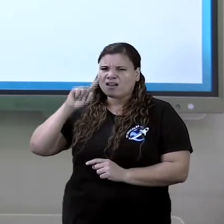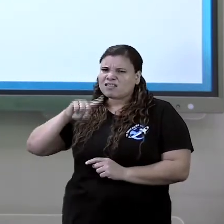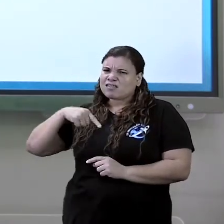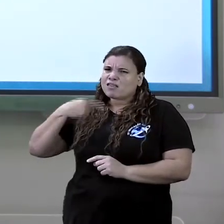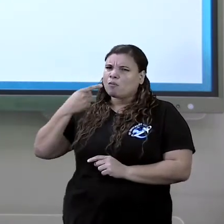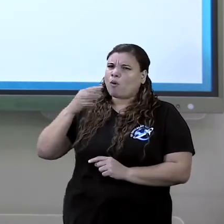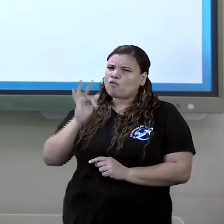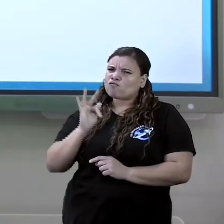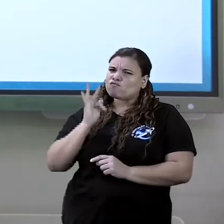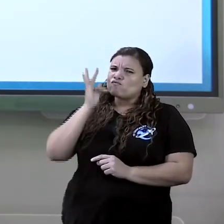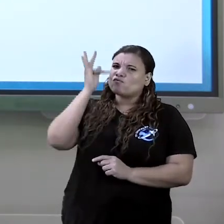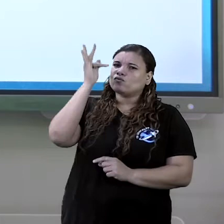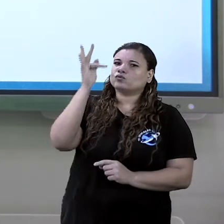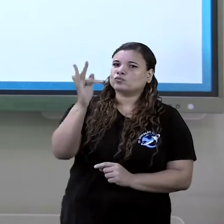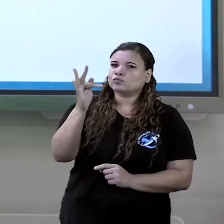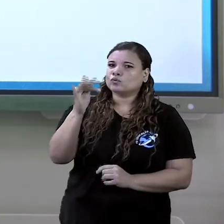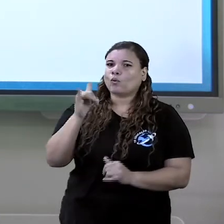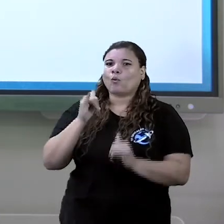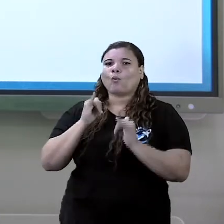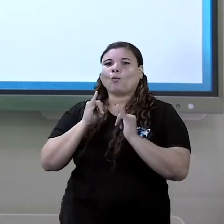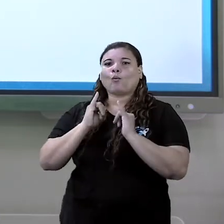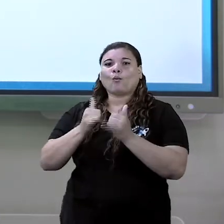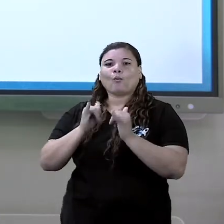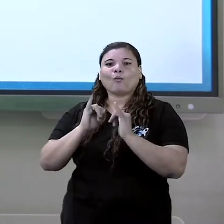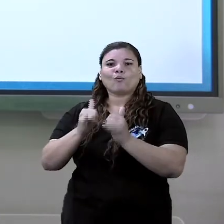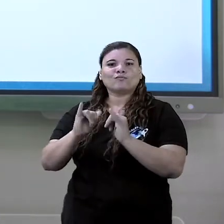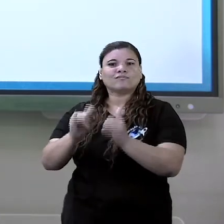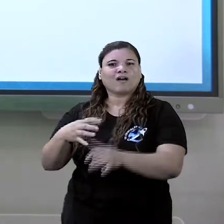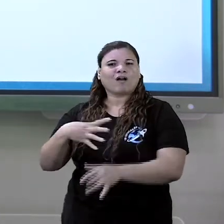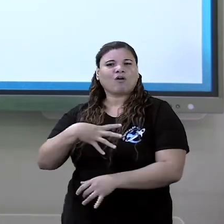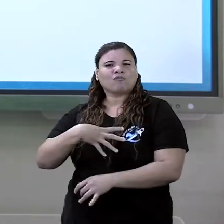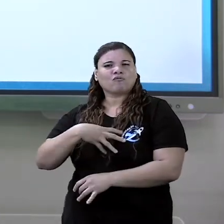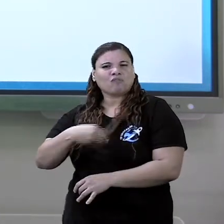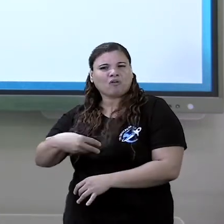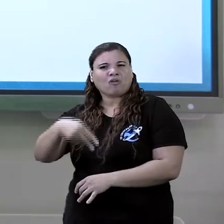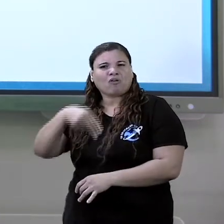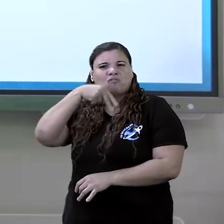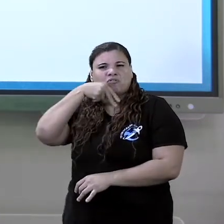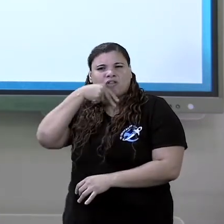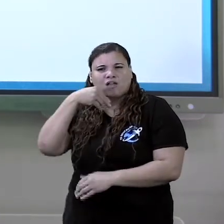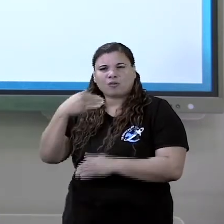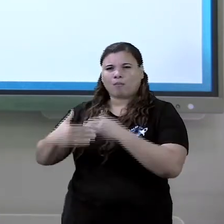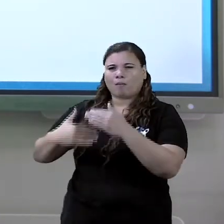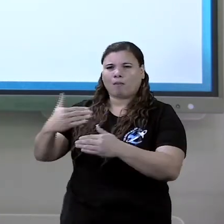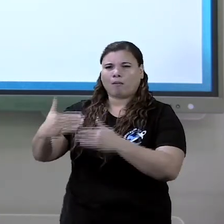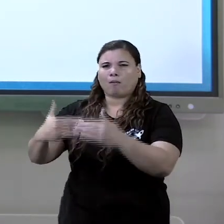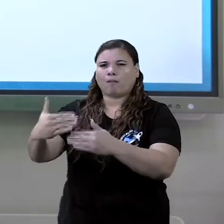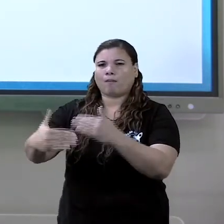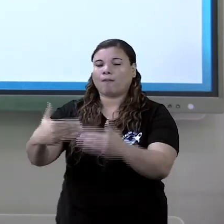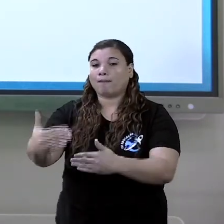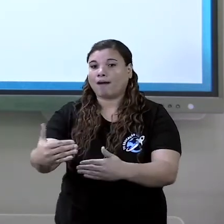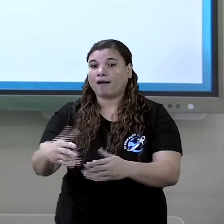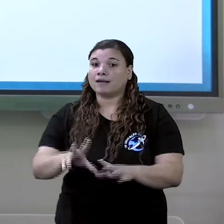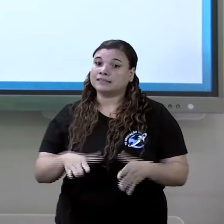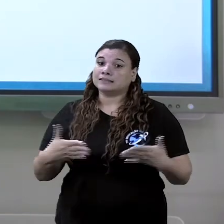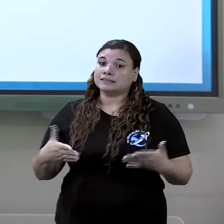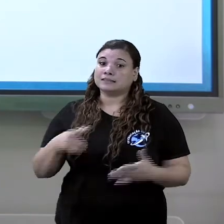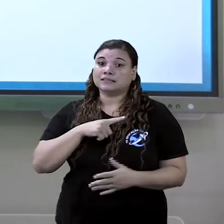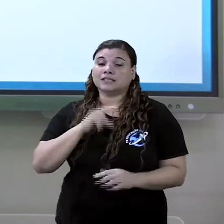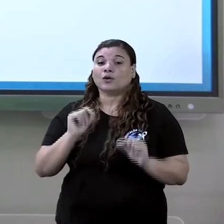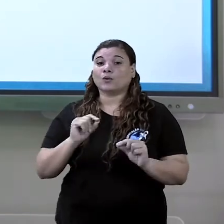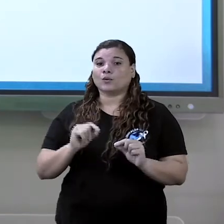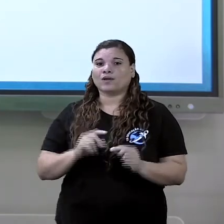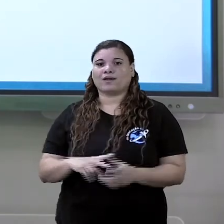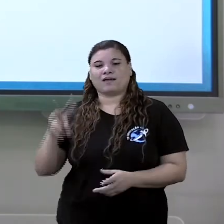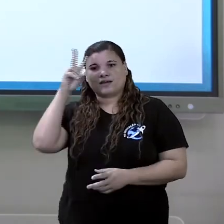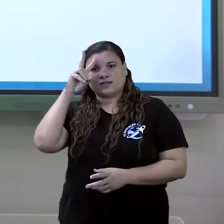geração. Não é isso mesmo? Então nós vamos adquirir aí histórias, objetos, e a história ela vai